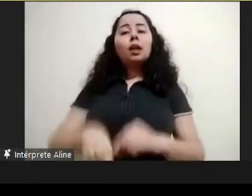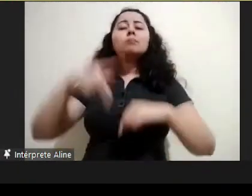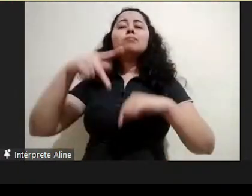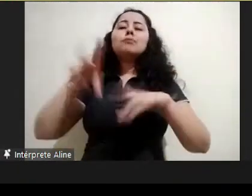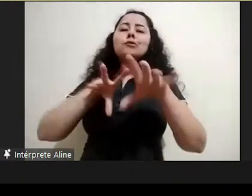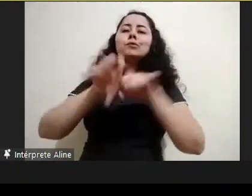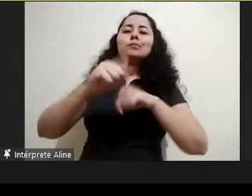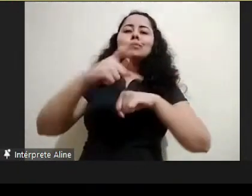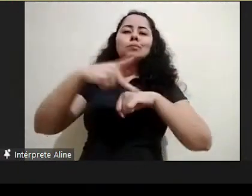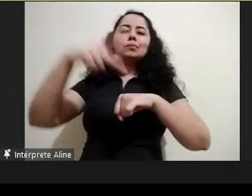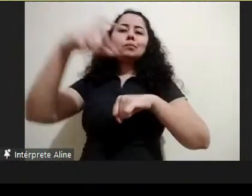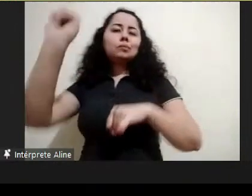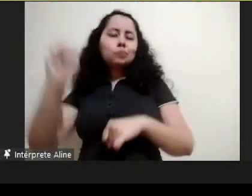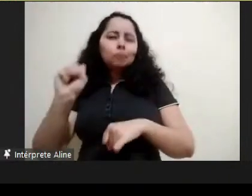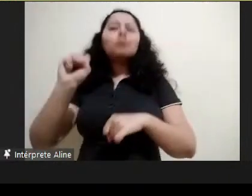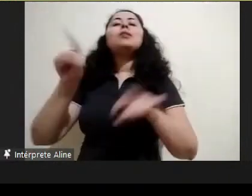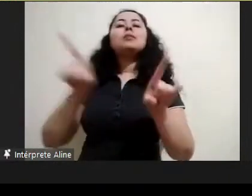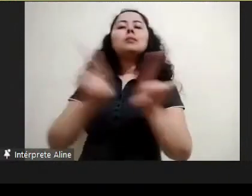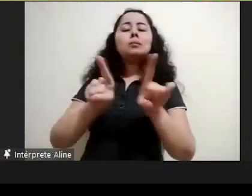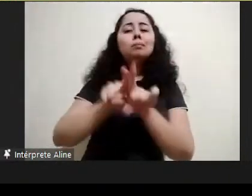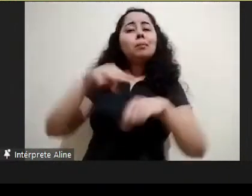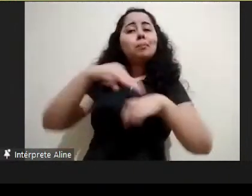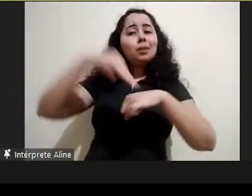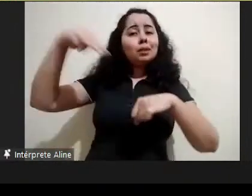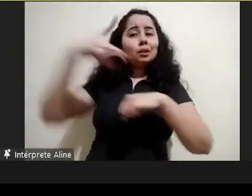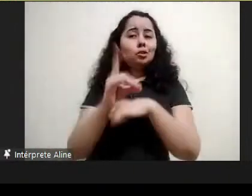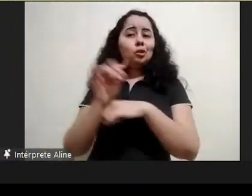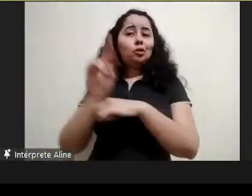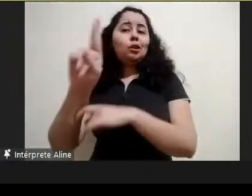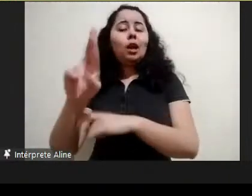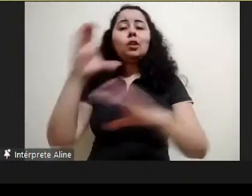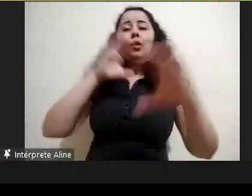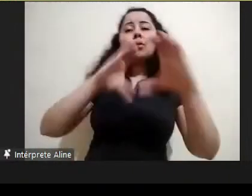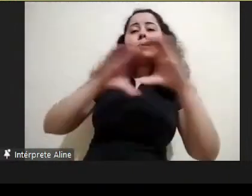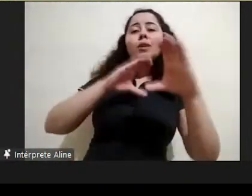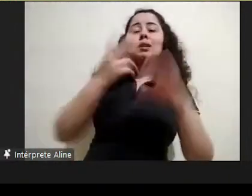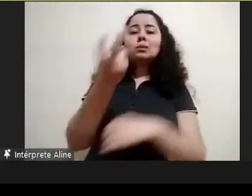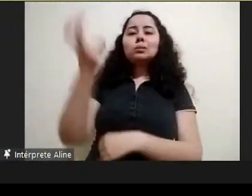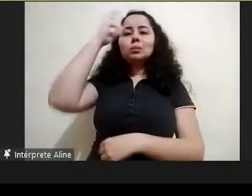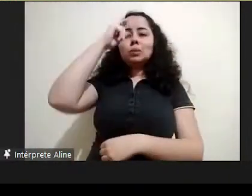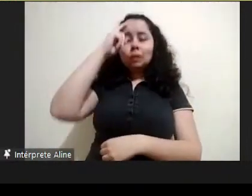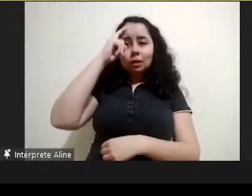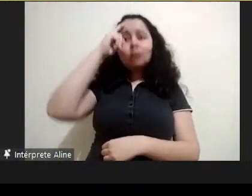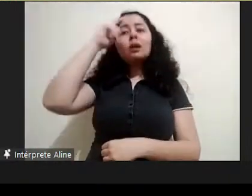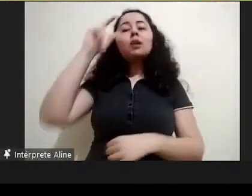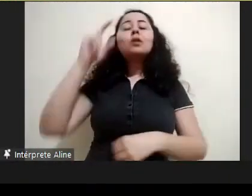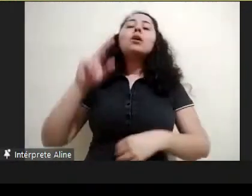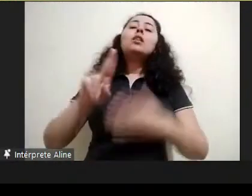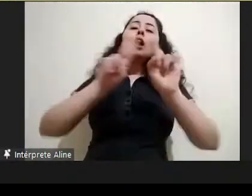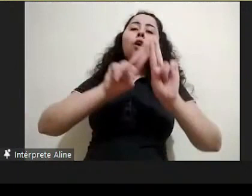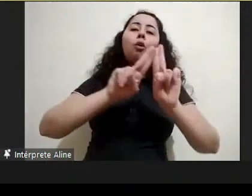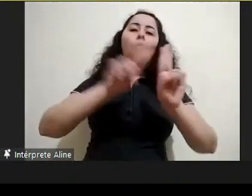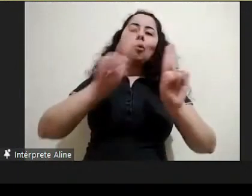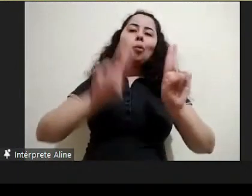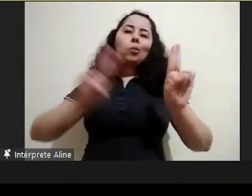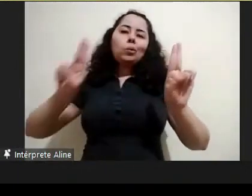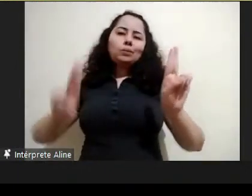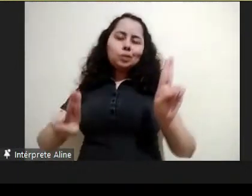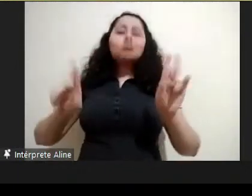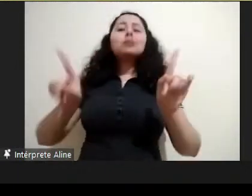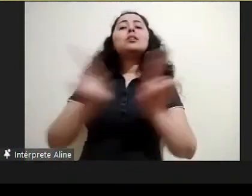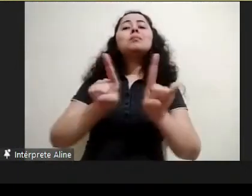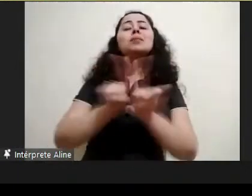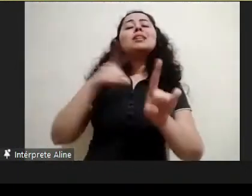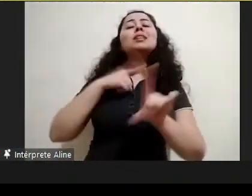Sobrinho. Fez mestrado e doutorado em Comunicação e Cultura pela UFRJ. Possui também pós-doutorado na